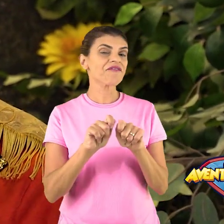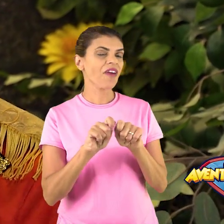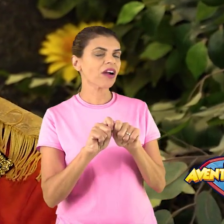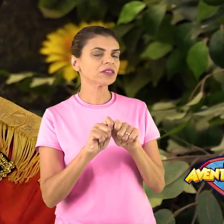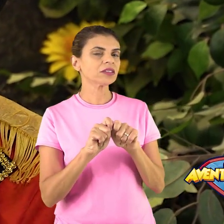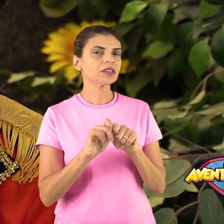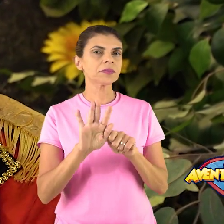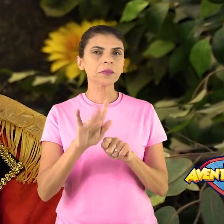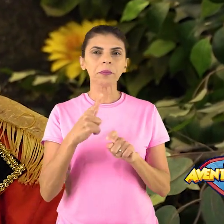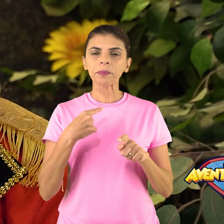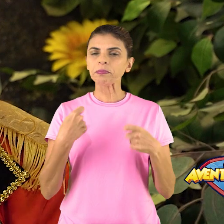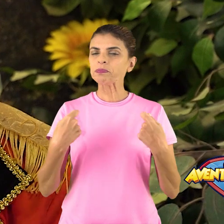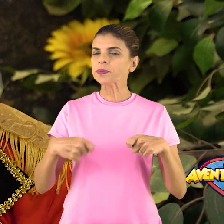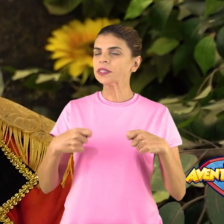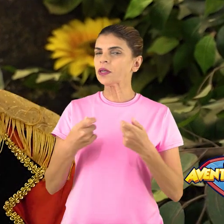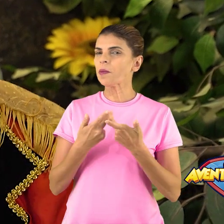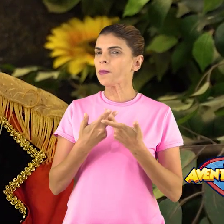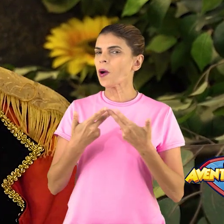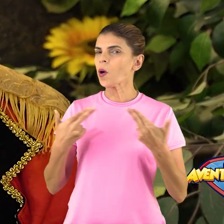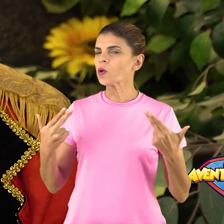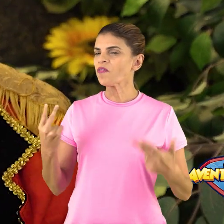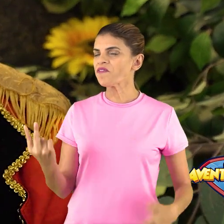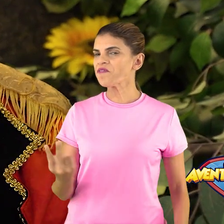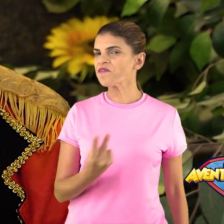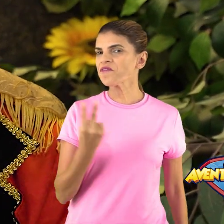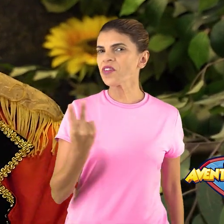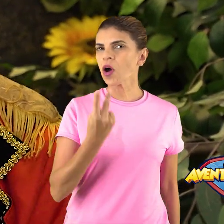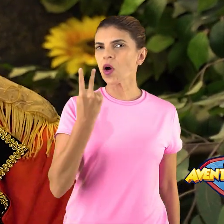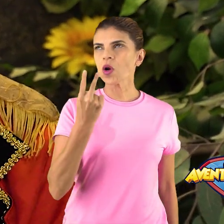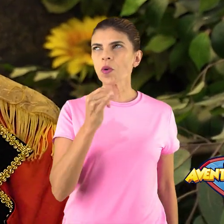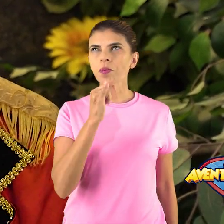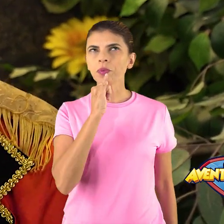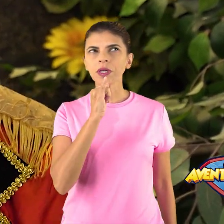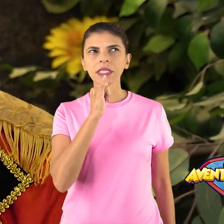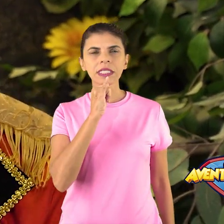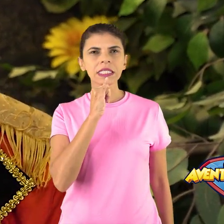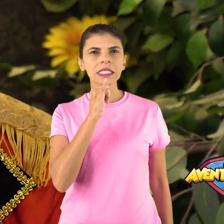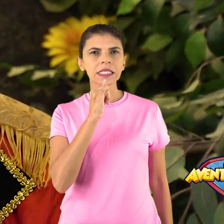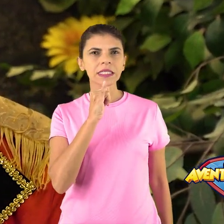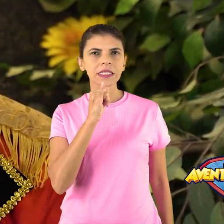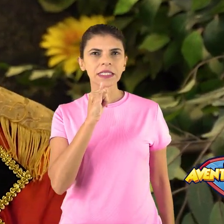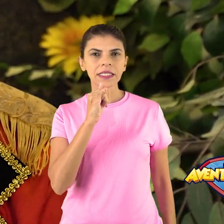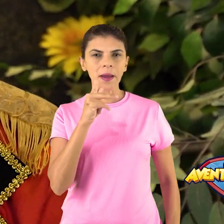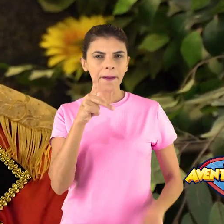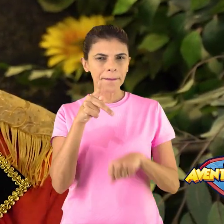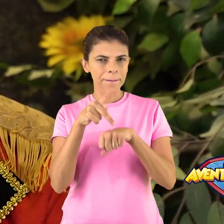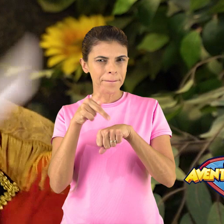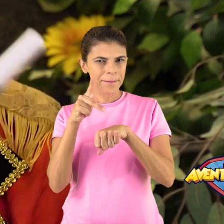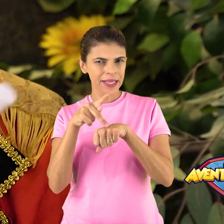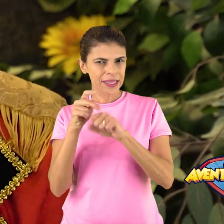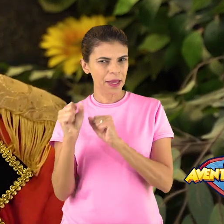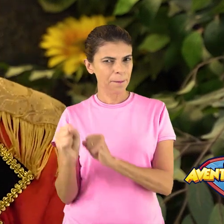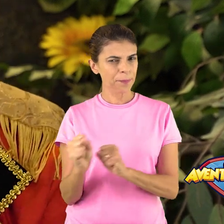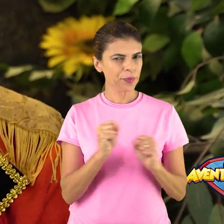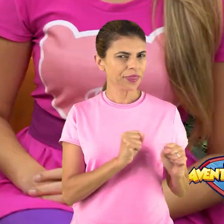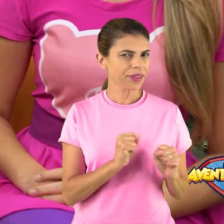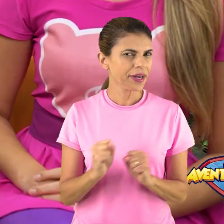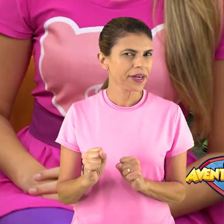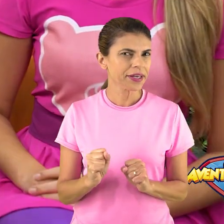agora eu preciso de algo muito valioso! Como uma pedra do poder!